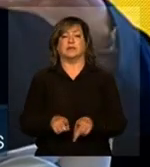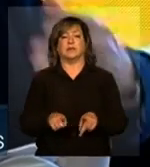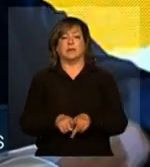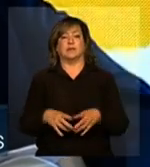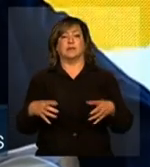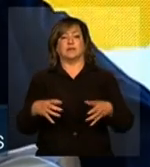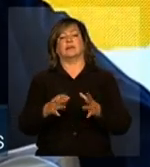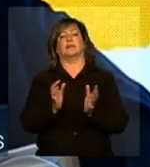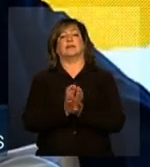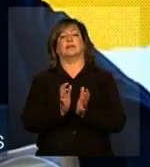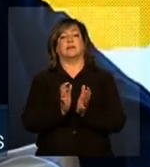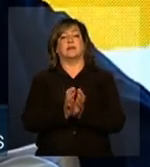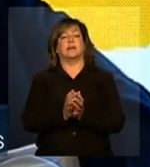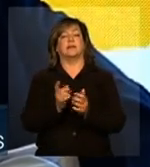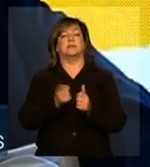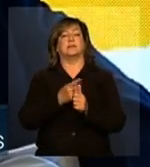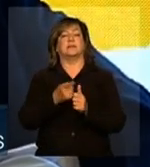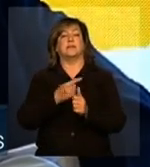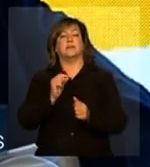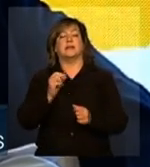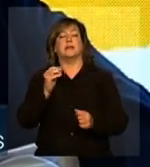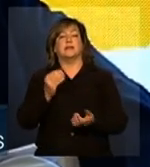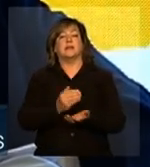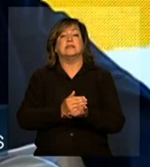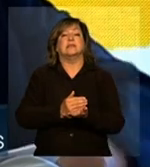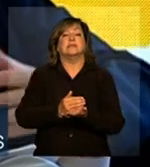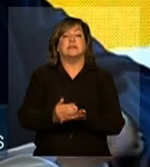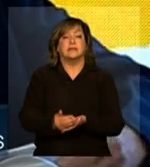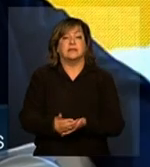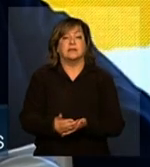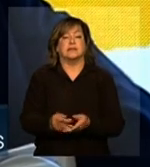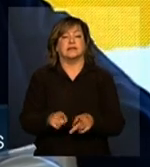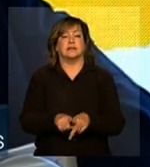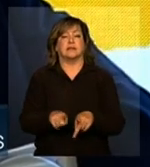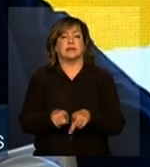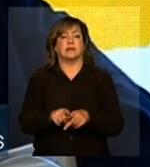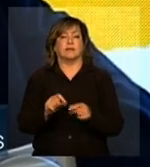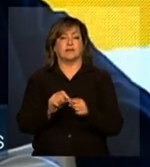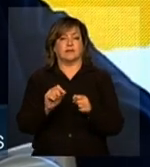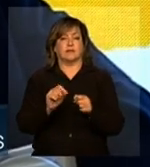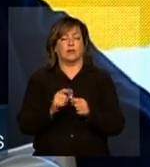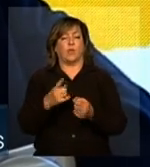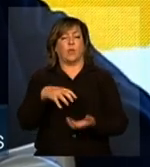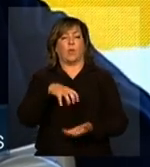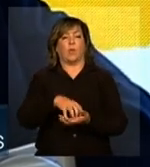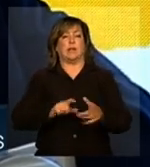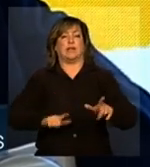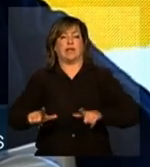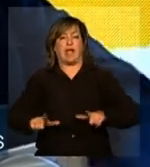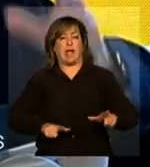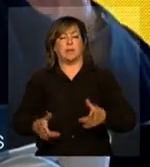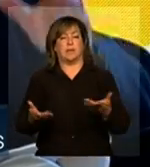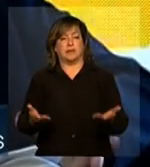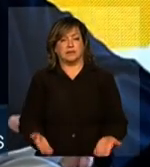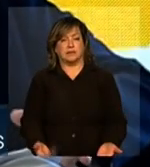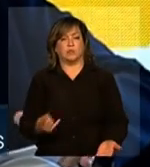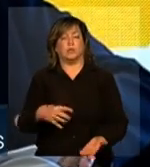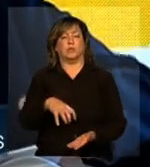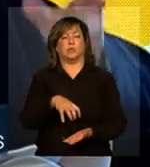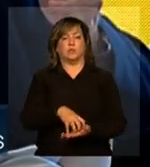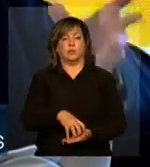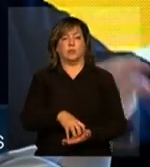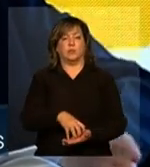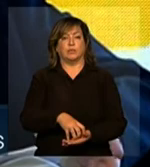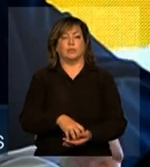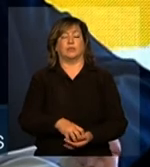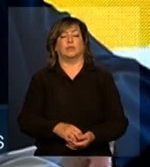dá as primeiras iniciativas, e é criado um grupo de trabalho nesse sentido, um grupo de trabalho